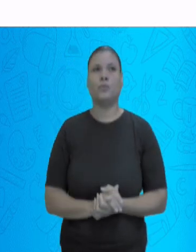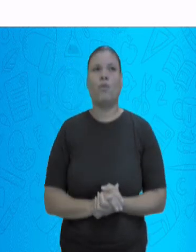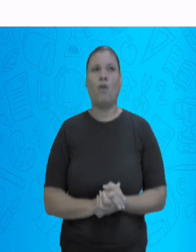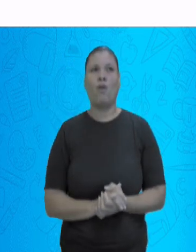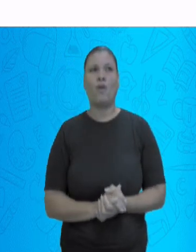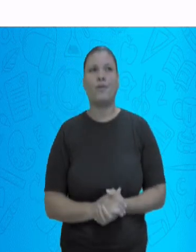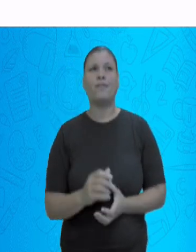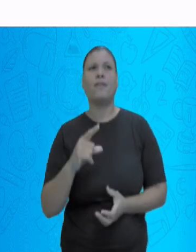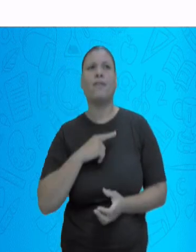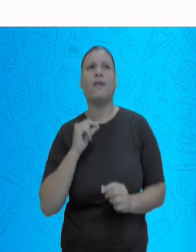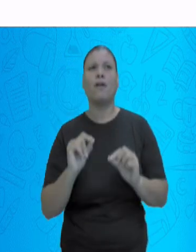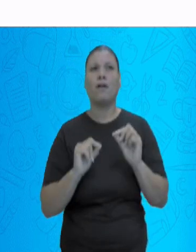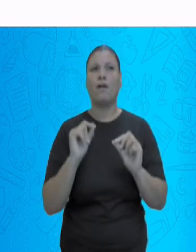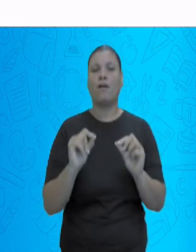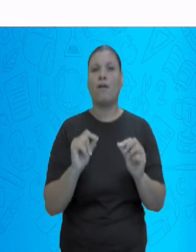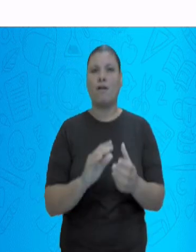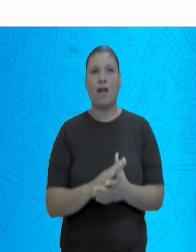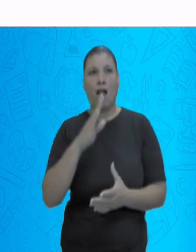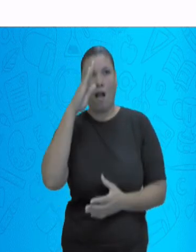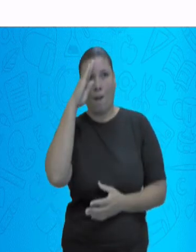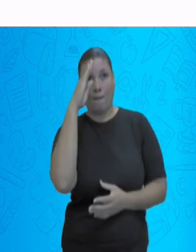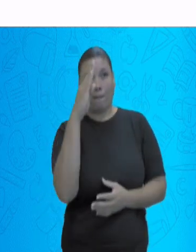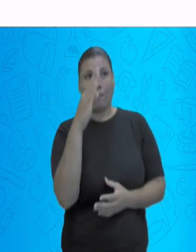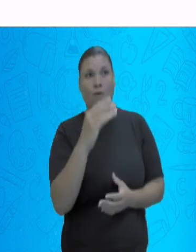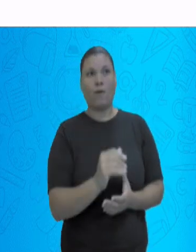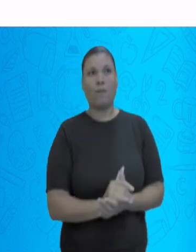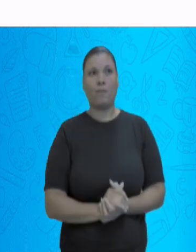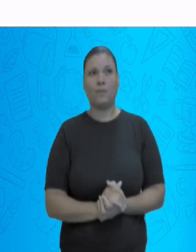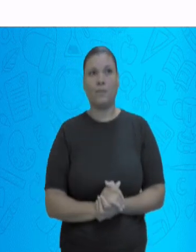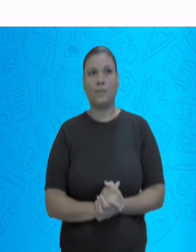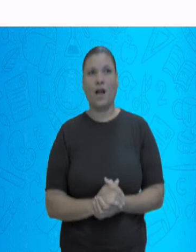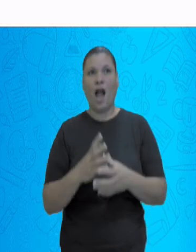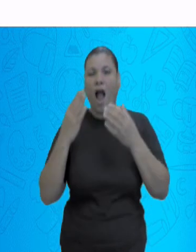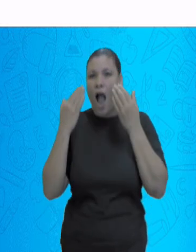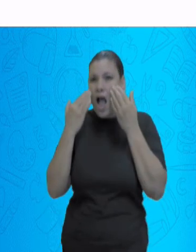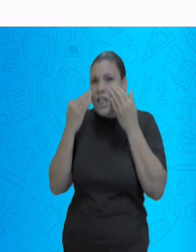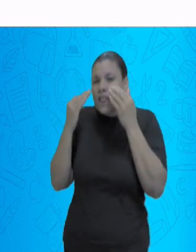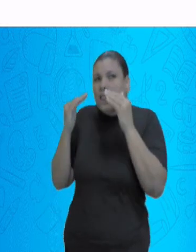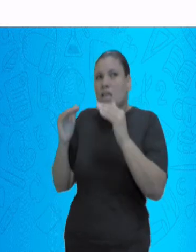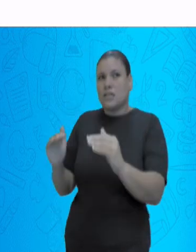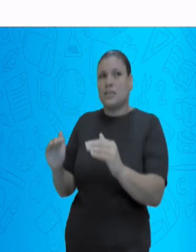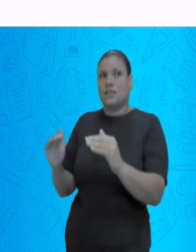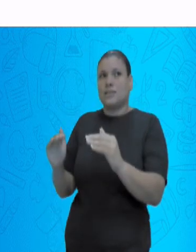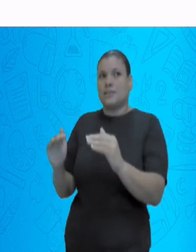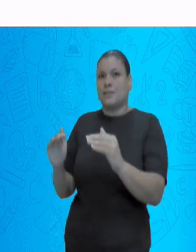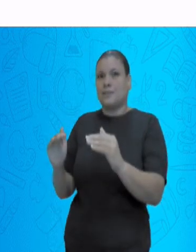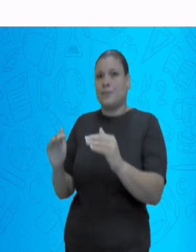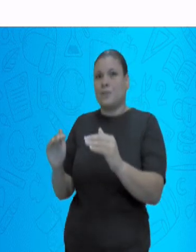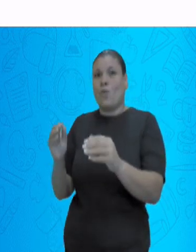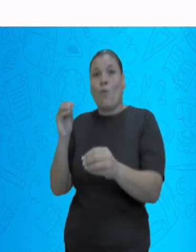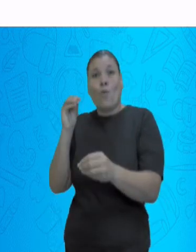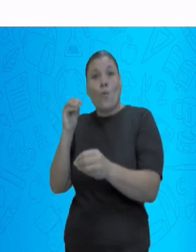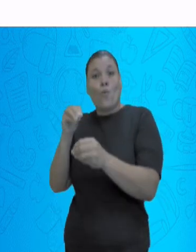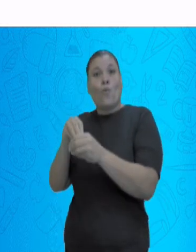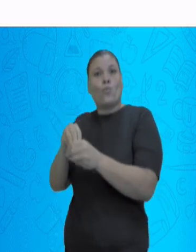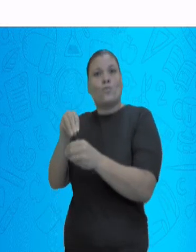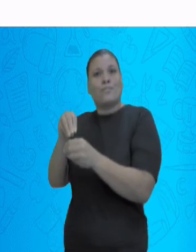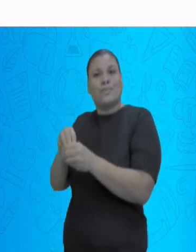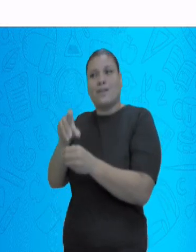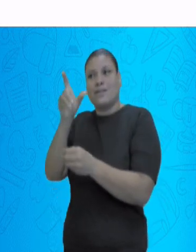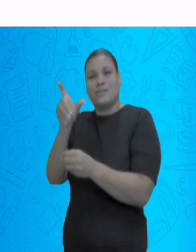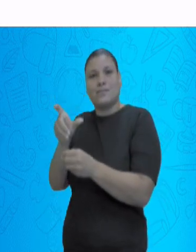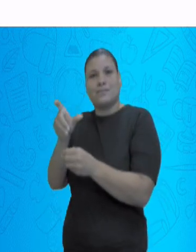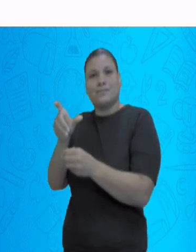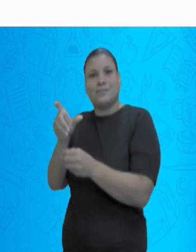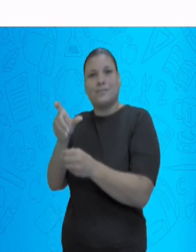É preciso, porém, atenção aos casos de verbo principal no particípio. O pronome nunca é